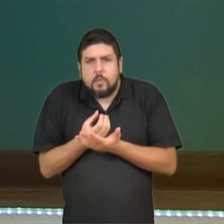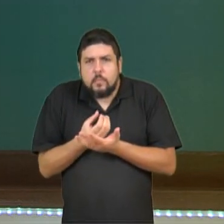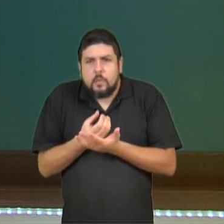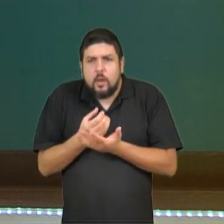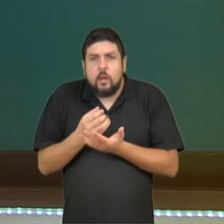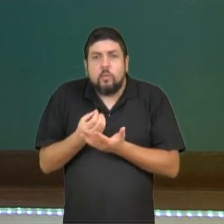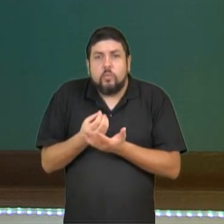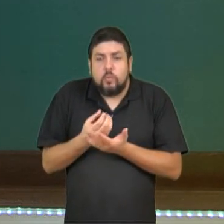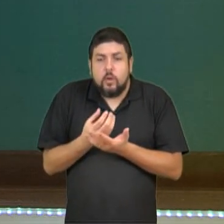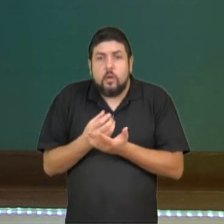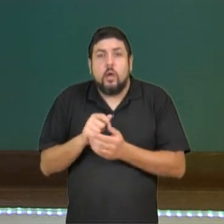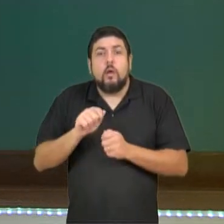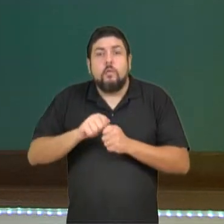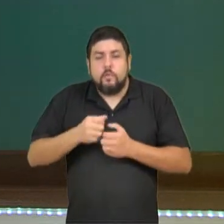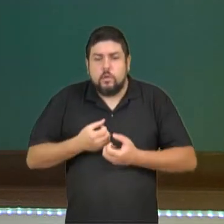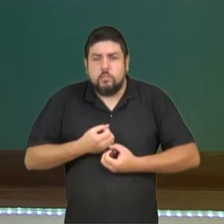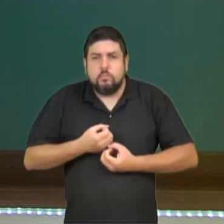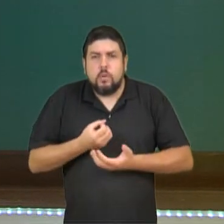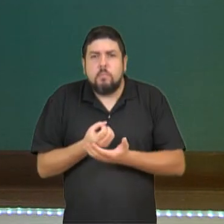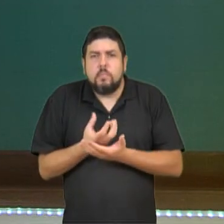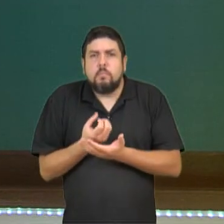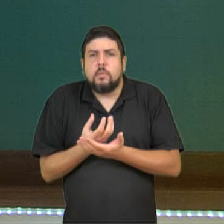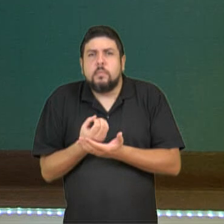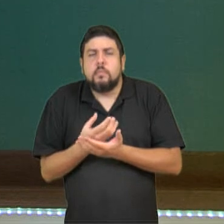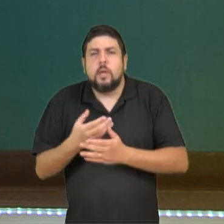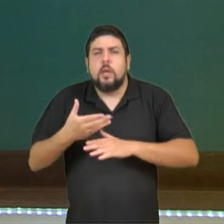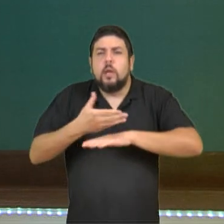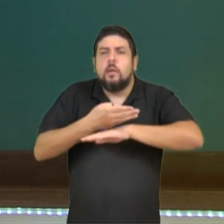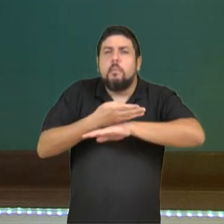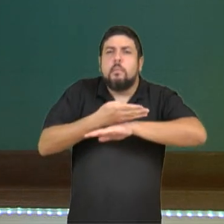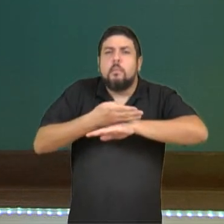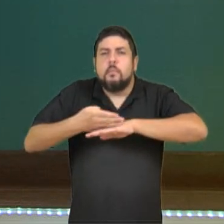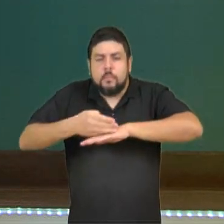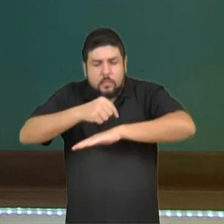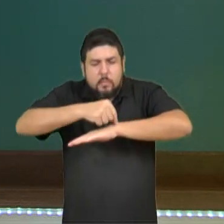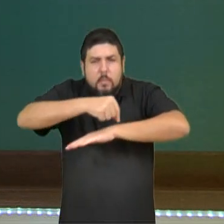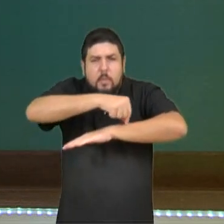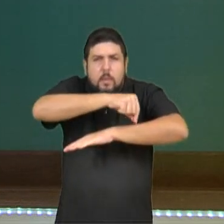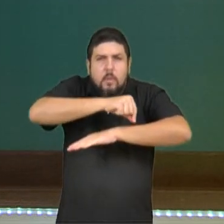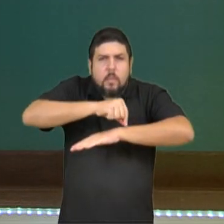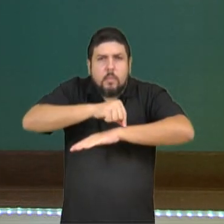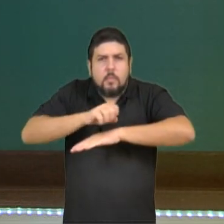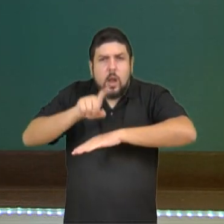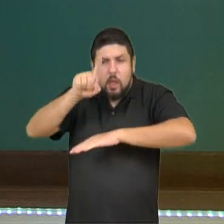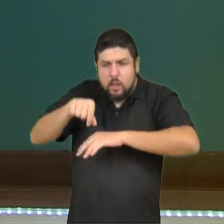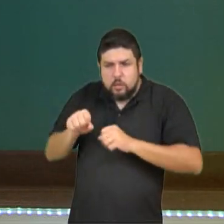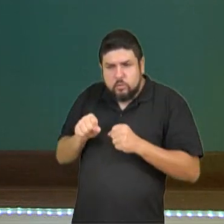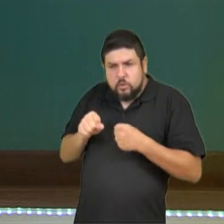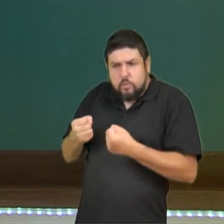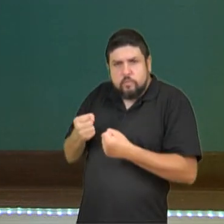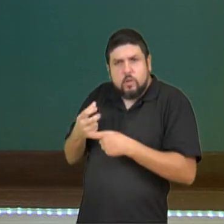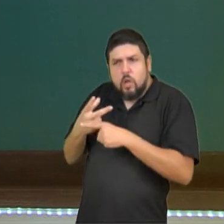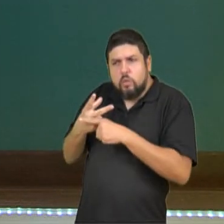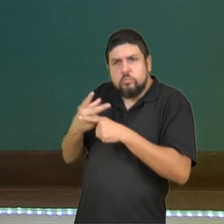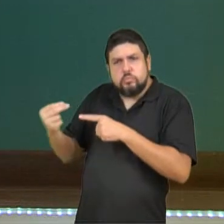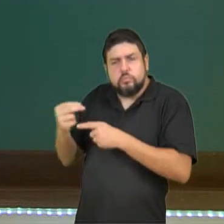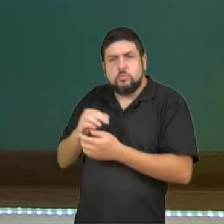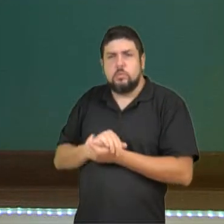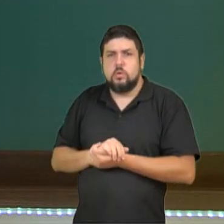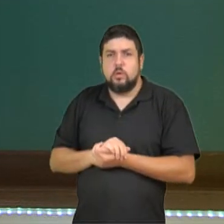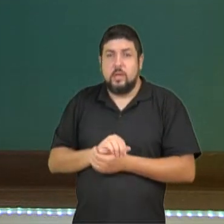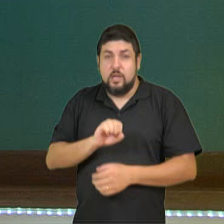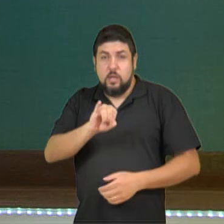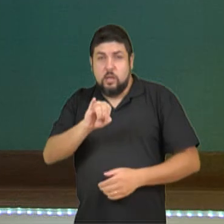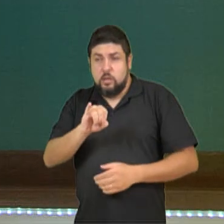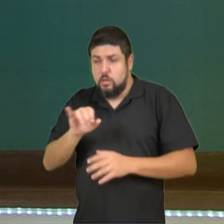glóbulos brancos, que são as células de defesa. Então, quando nós temos uma infecção, esses linfonodos vão